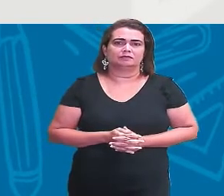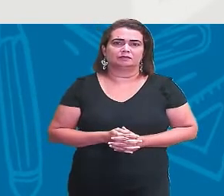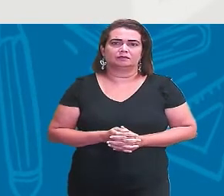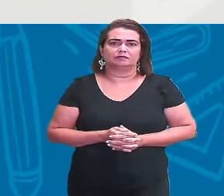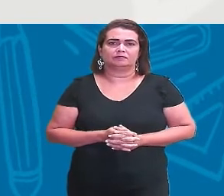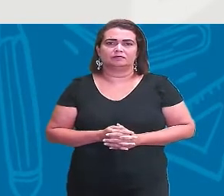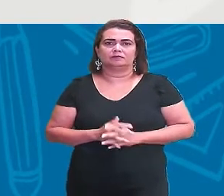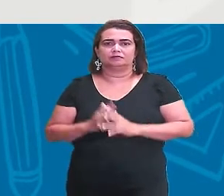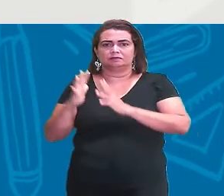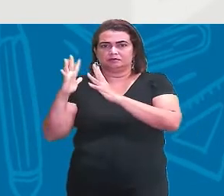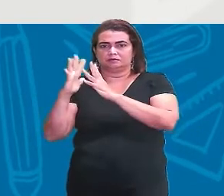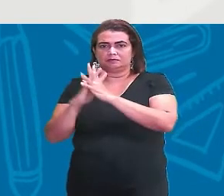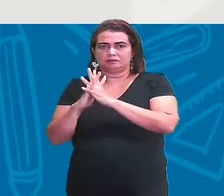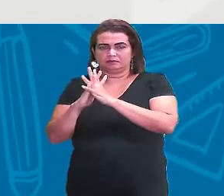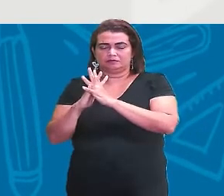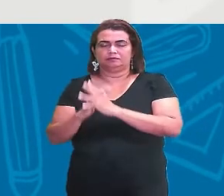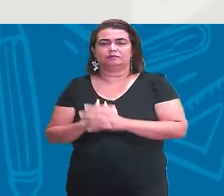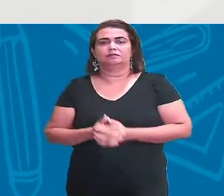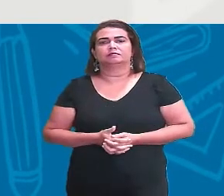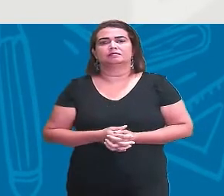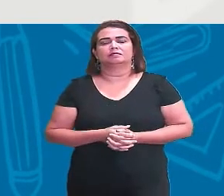consoantes, tá?